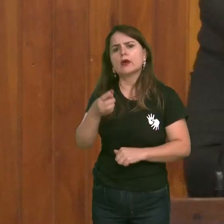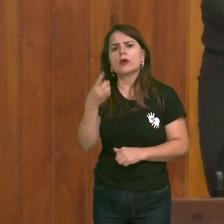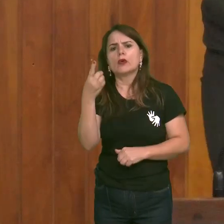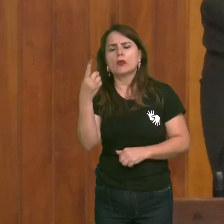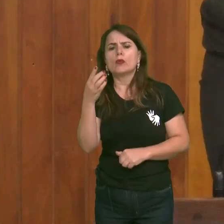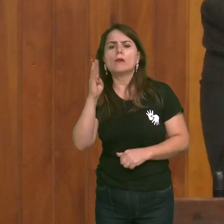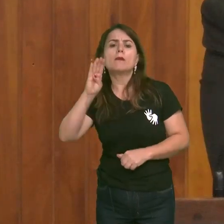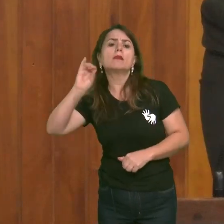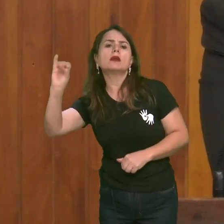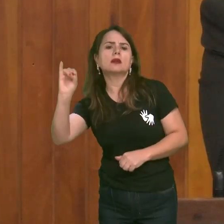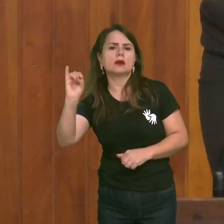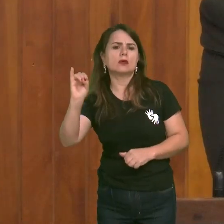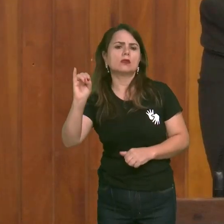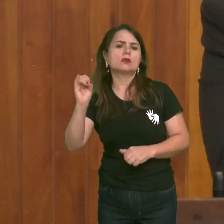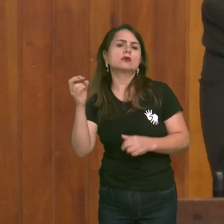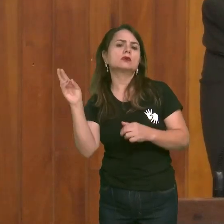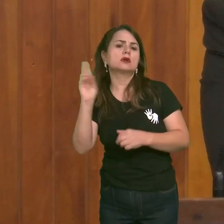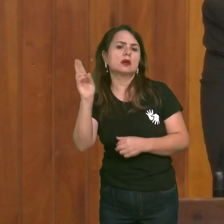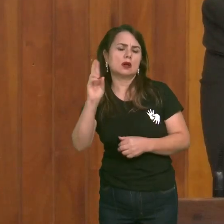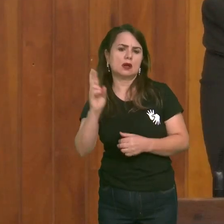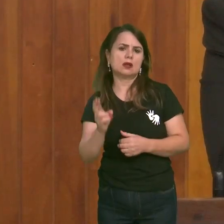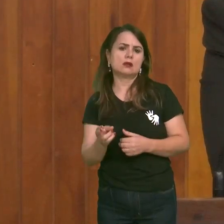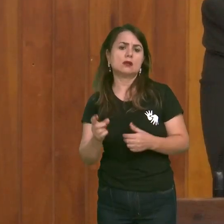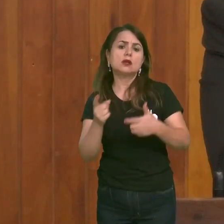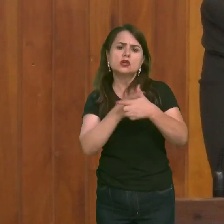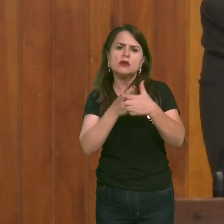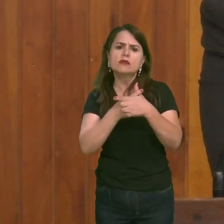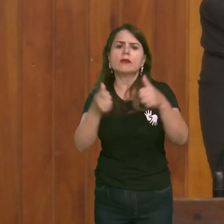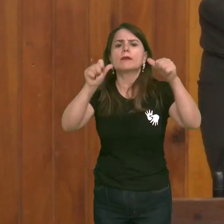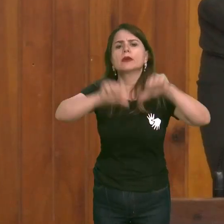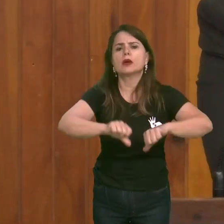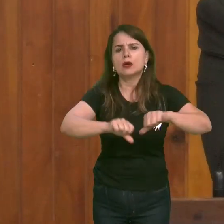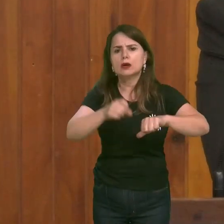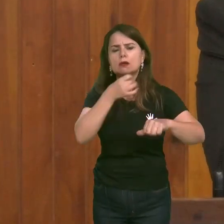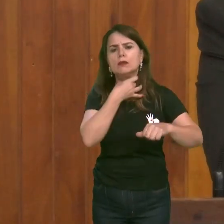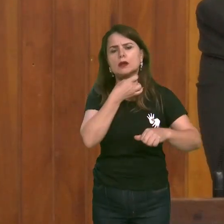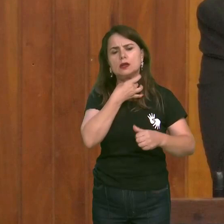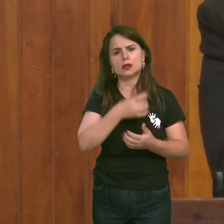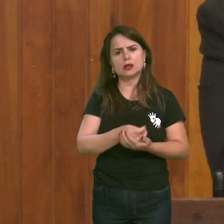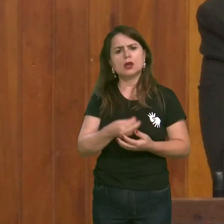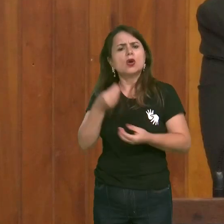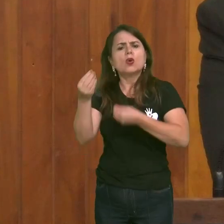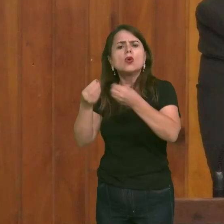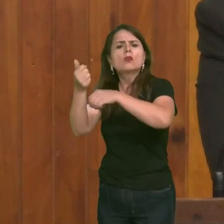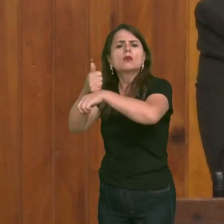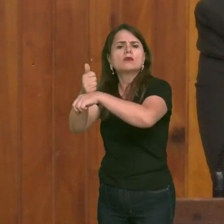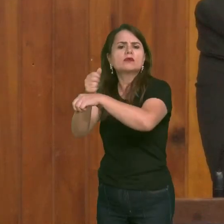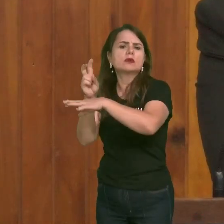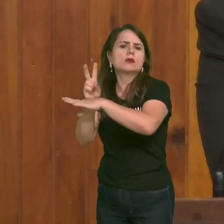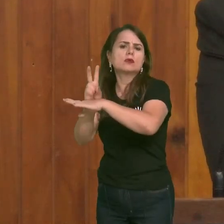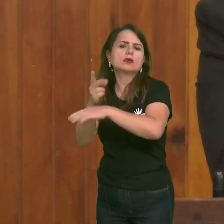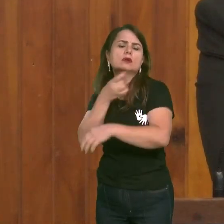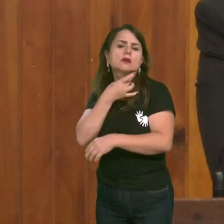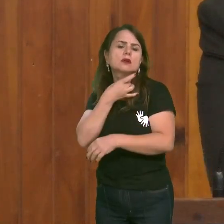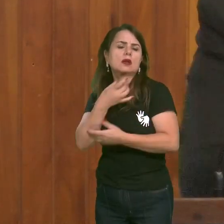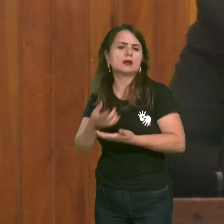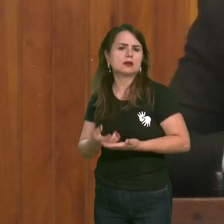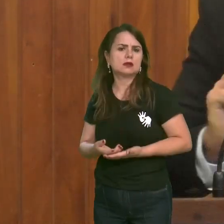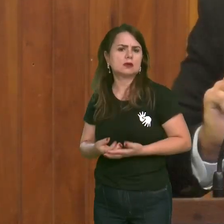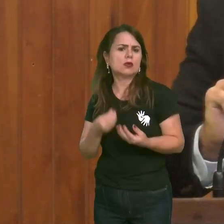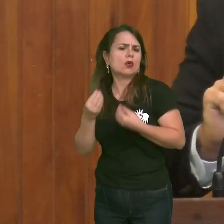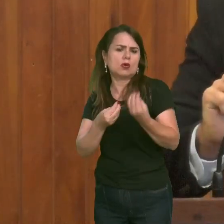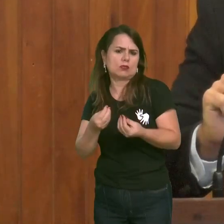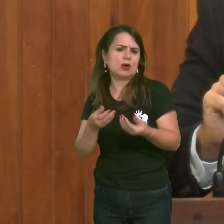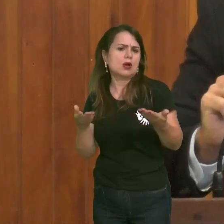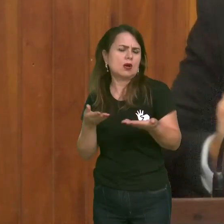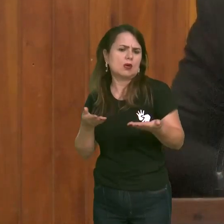que competência tem um sujeito desses tão incompetente que teve que sair da secretaria da fazenda e agora tá enfurnado no